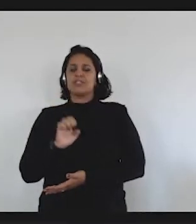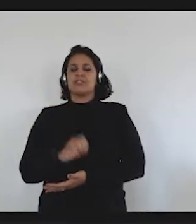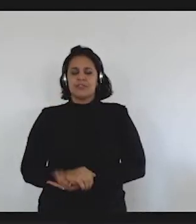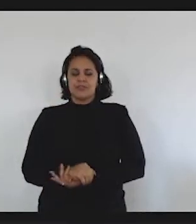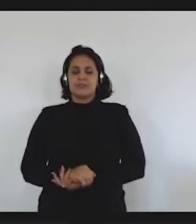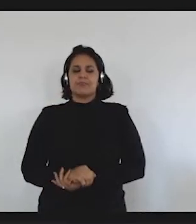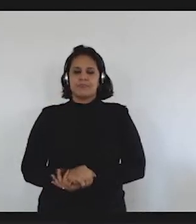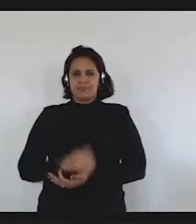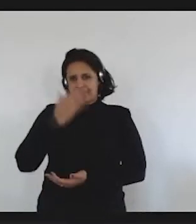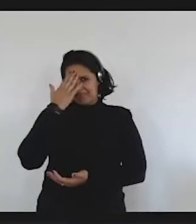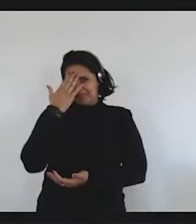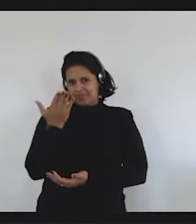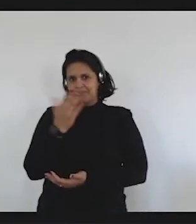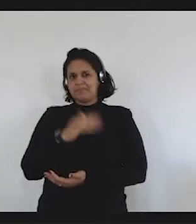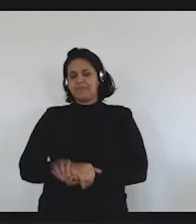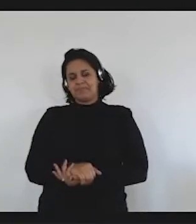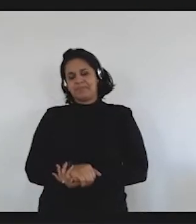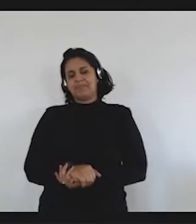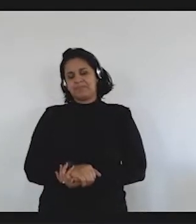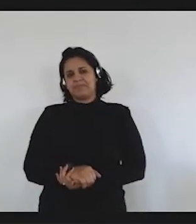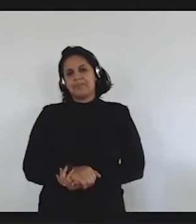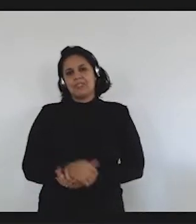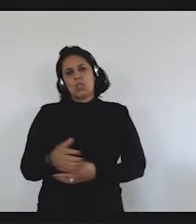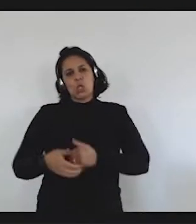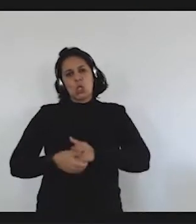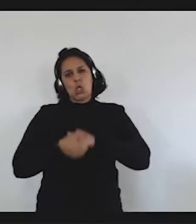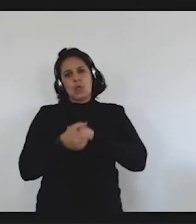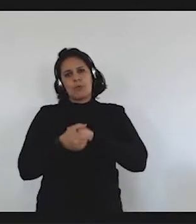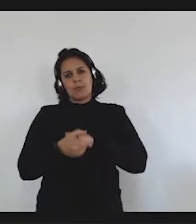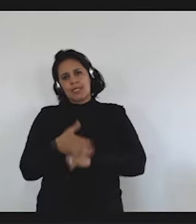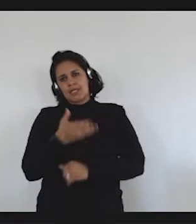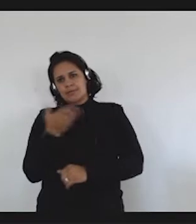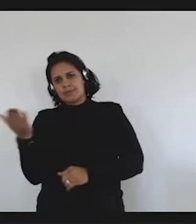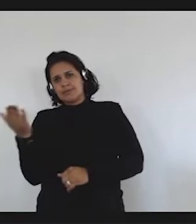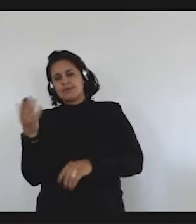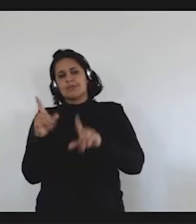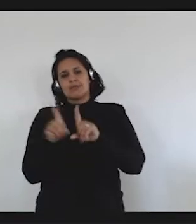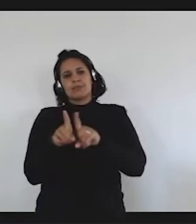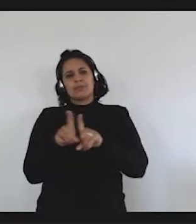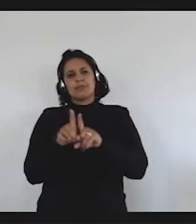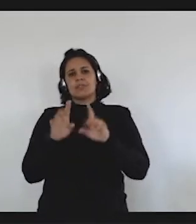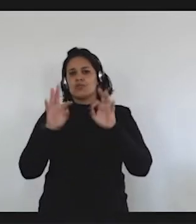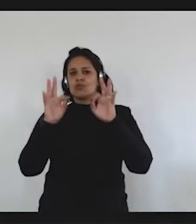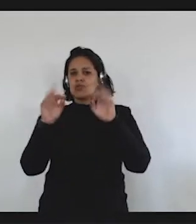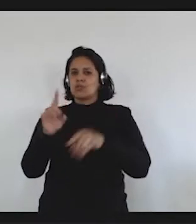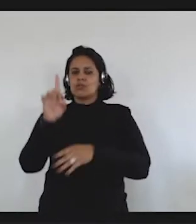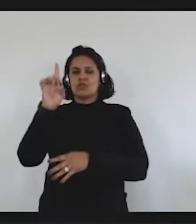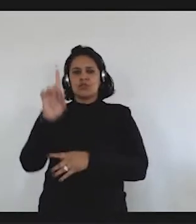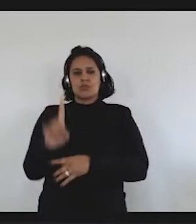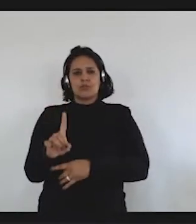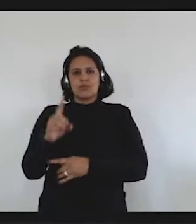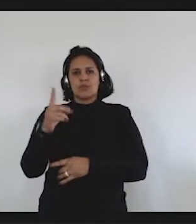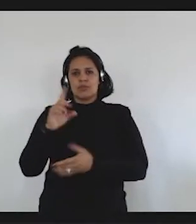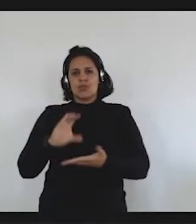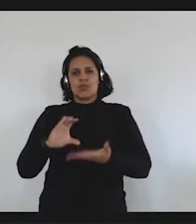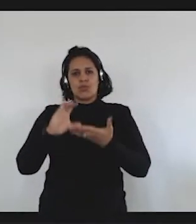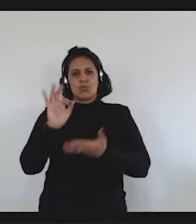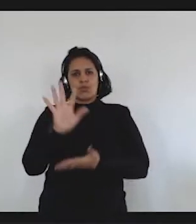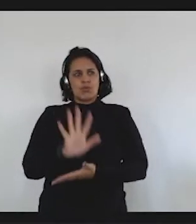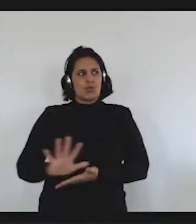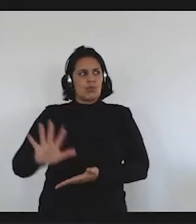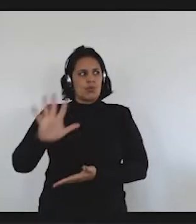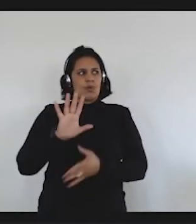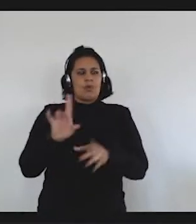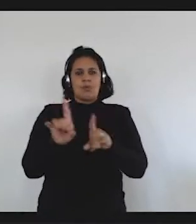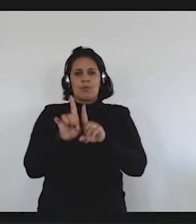Brasil, qual cumprimento estendendo a toda a diretoria do Conselho Federal, especialmente ao